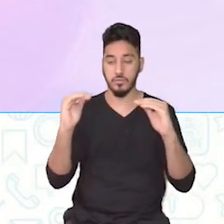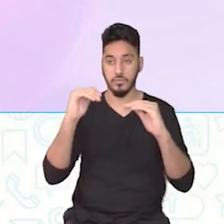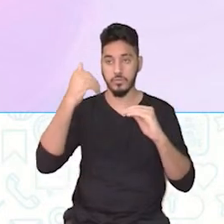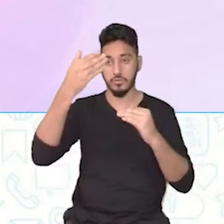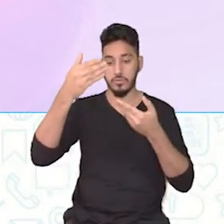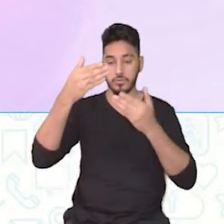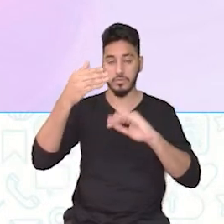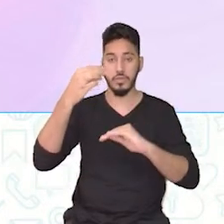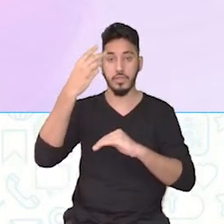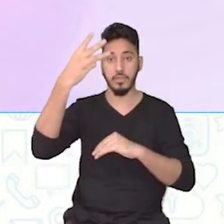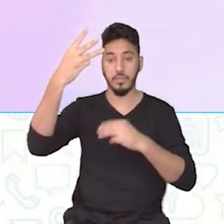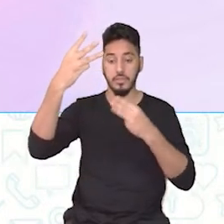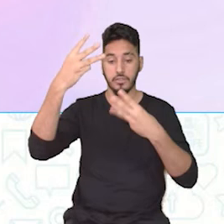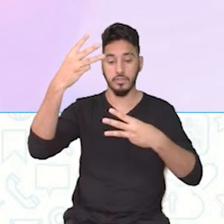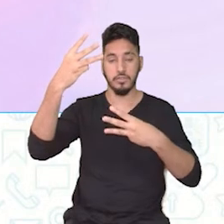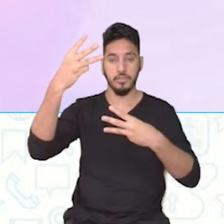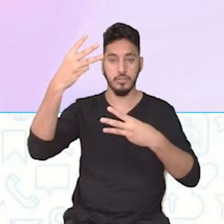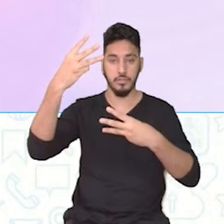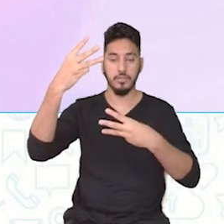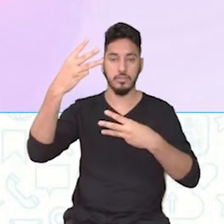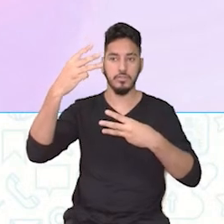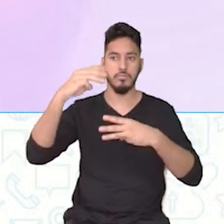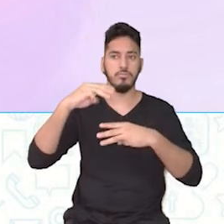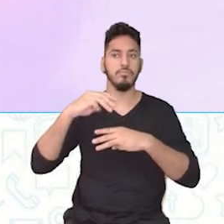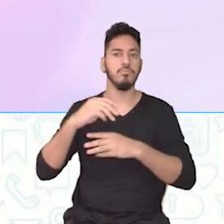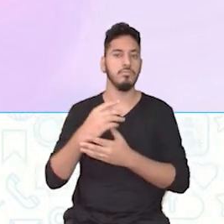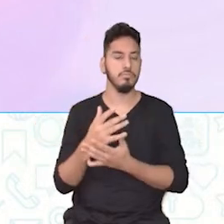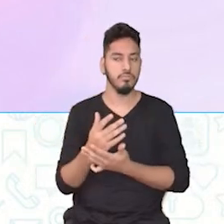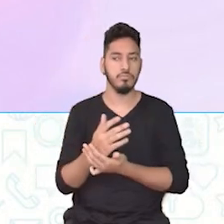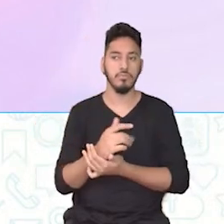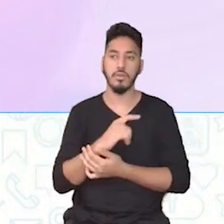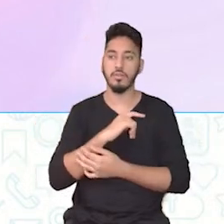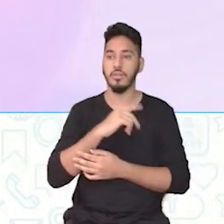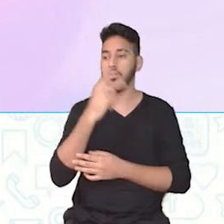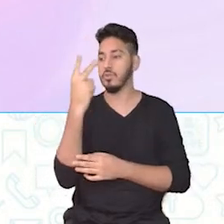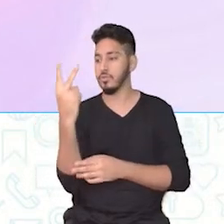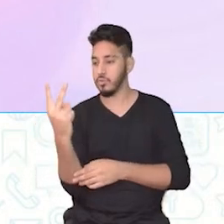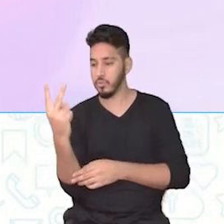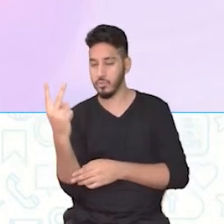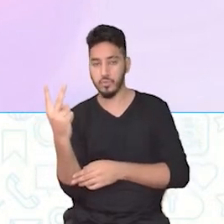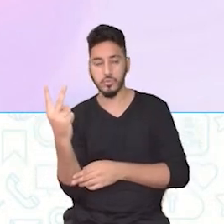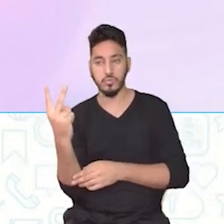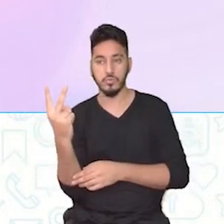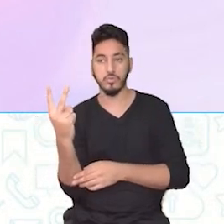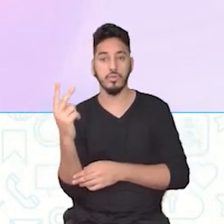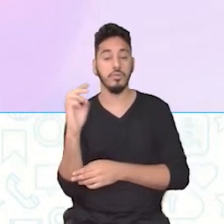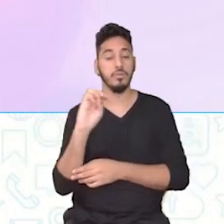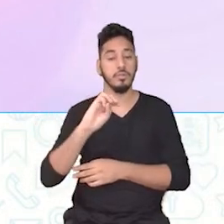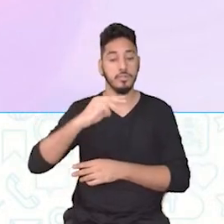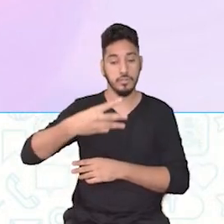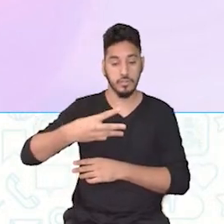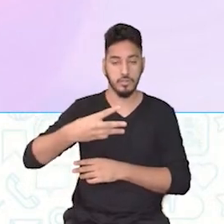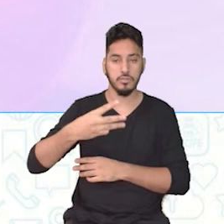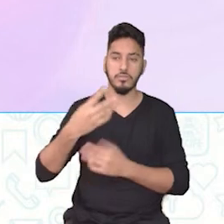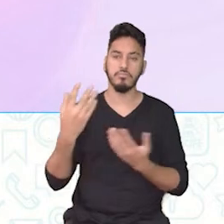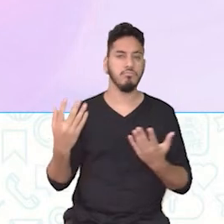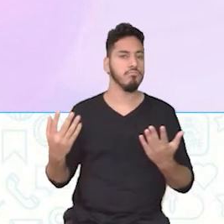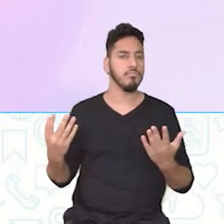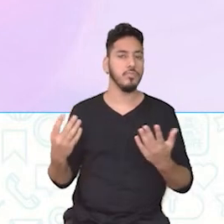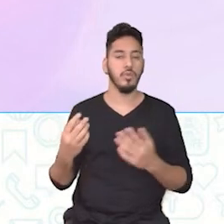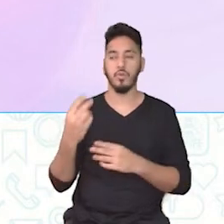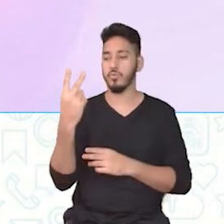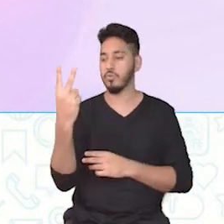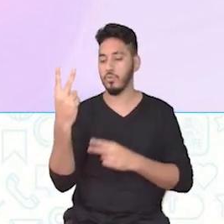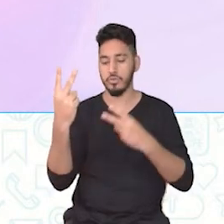tenho mais 3 centímetros. Aí venho para o outro lado mais 2, e aí mais 3. E a gente